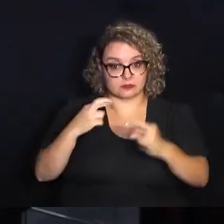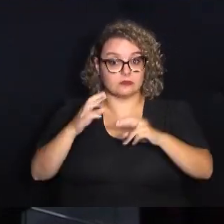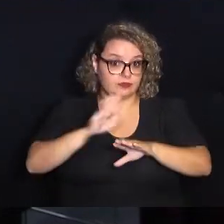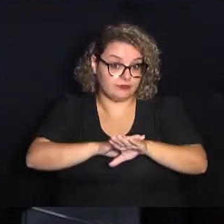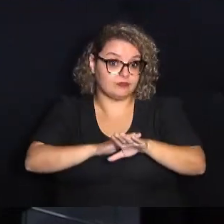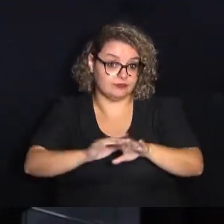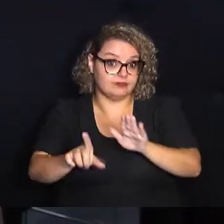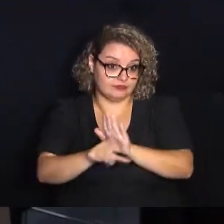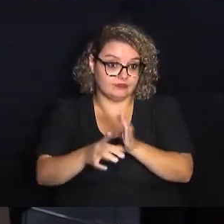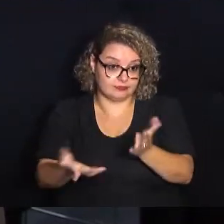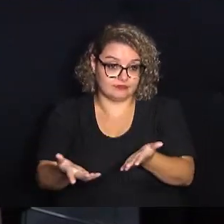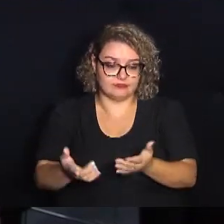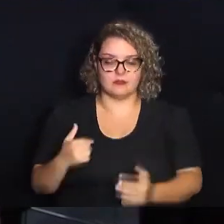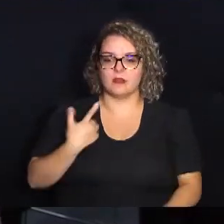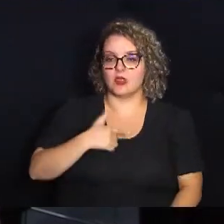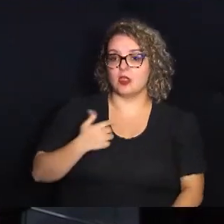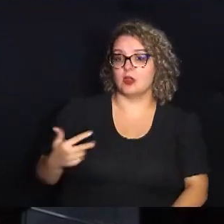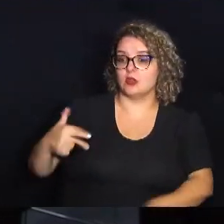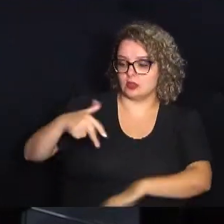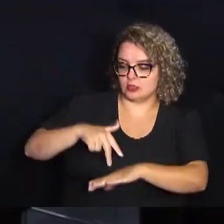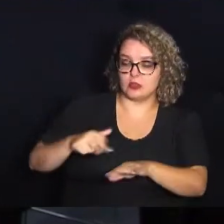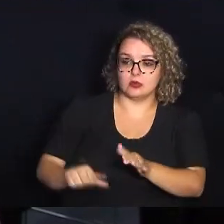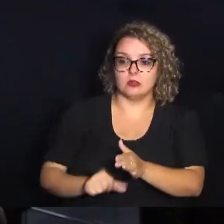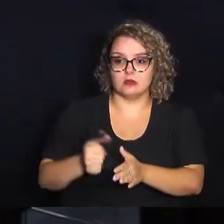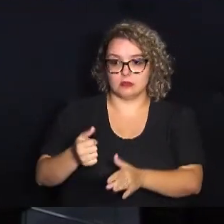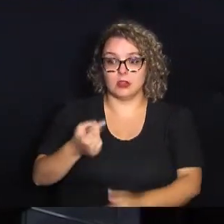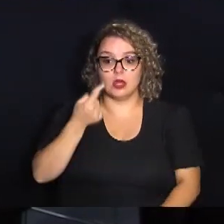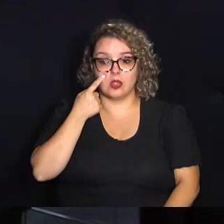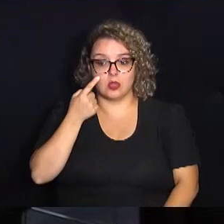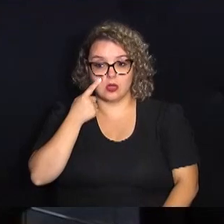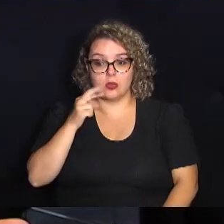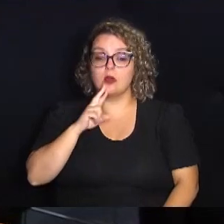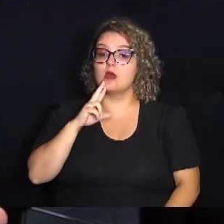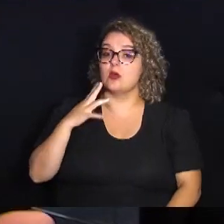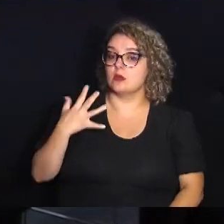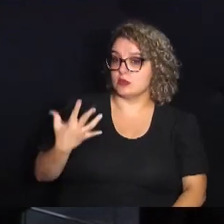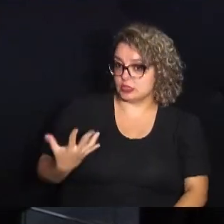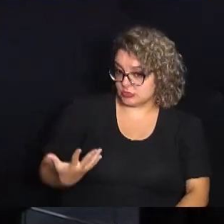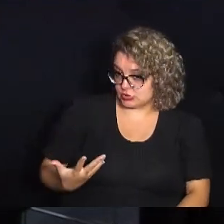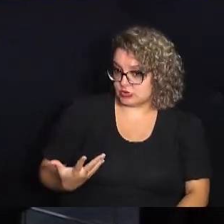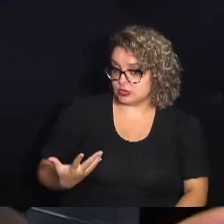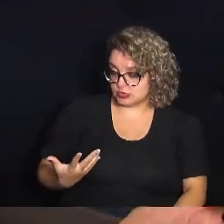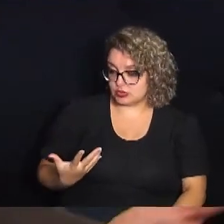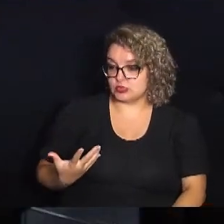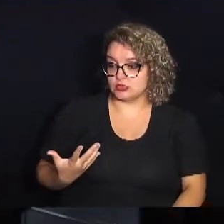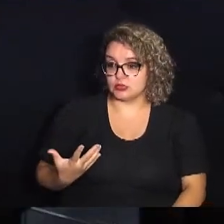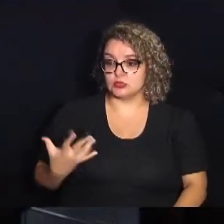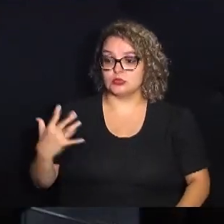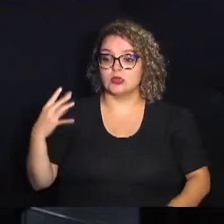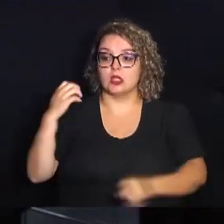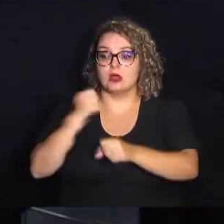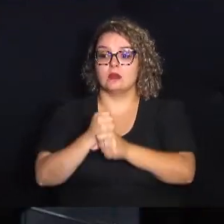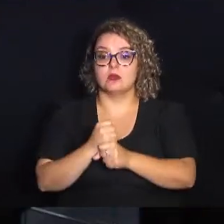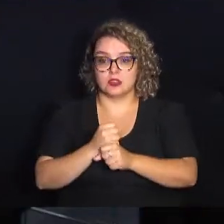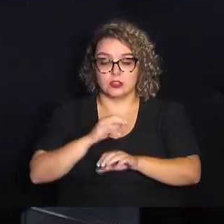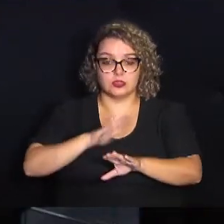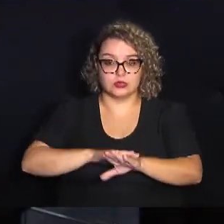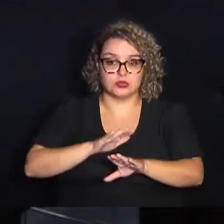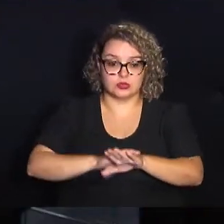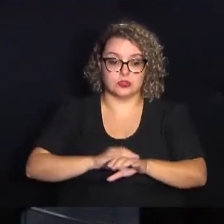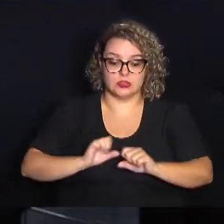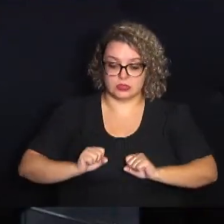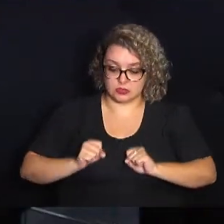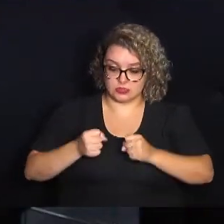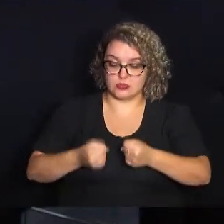como fiscal da Lei então nós viemos aqui primeiro para ver o resultado de de desse conjunto da de